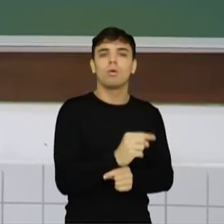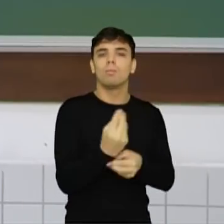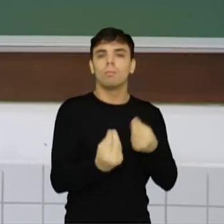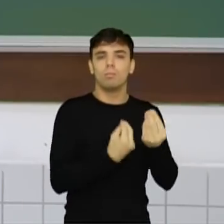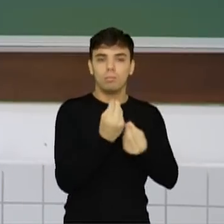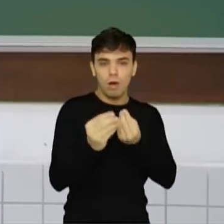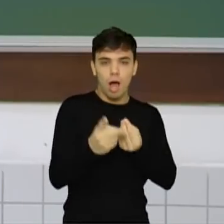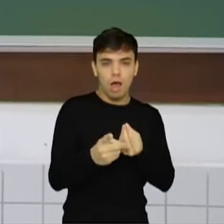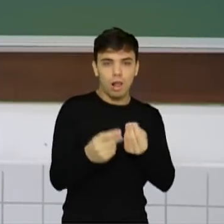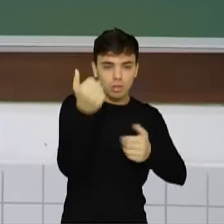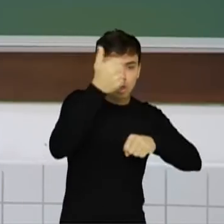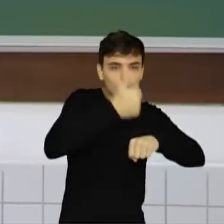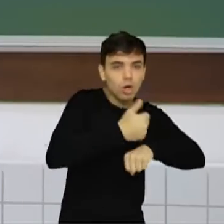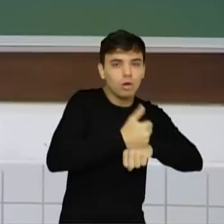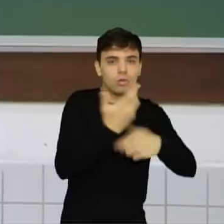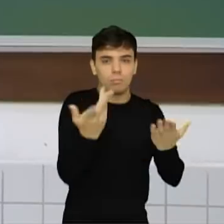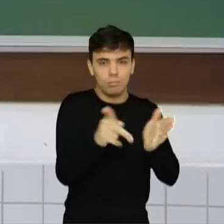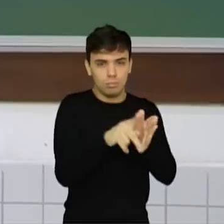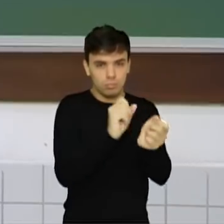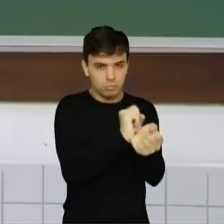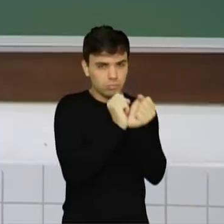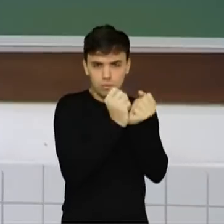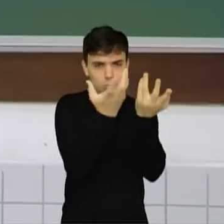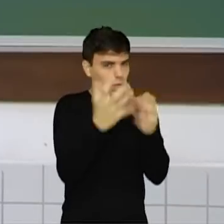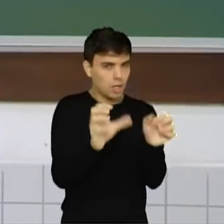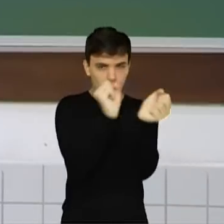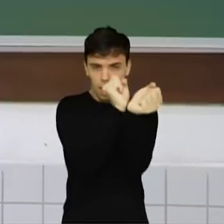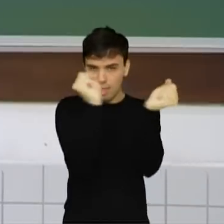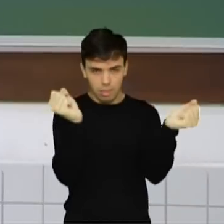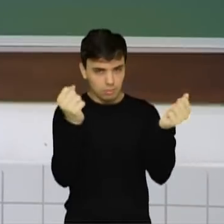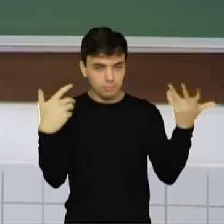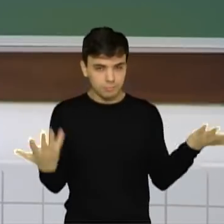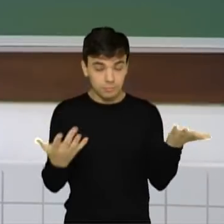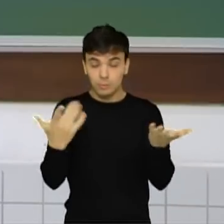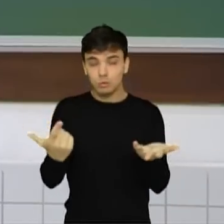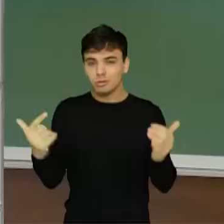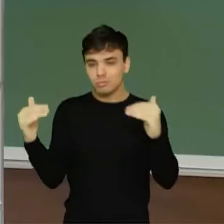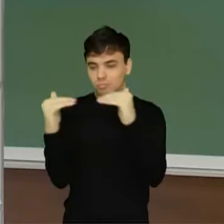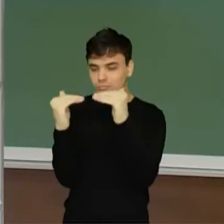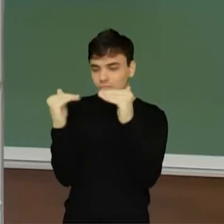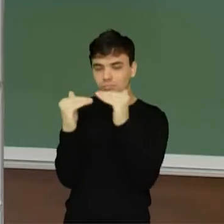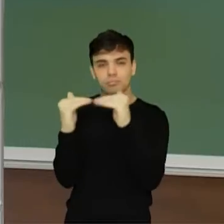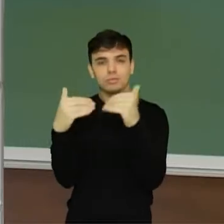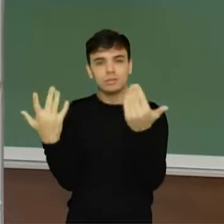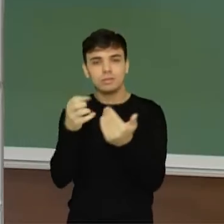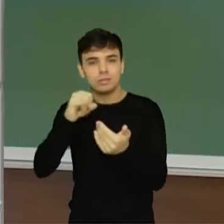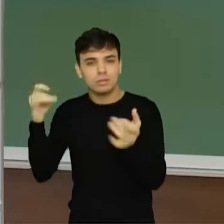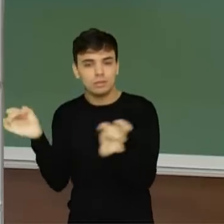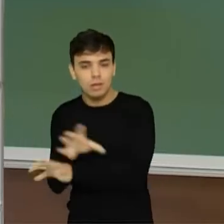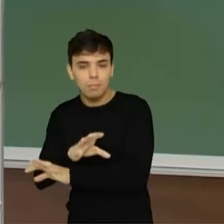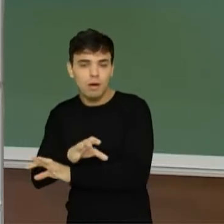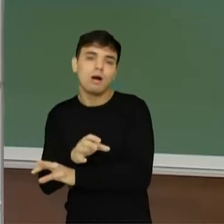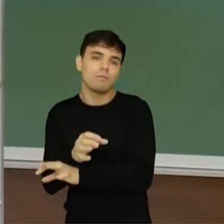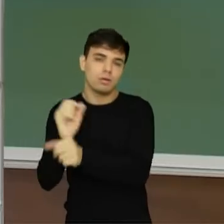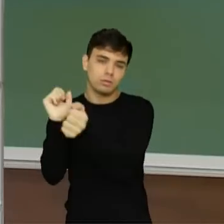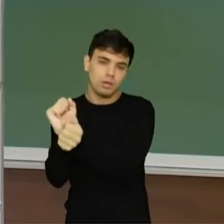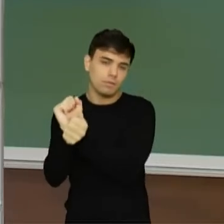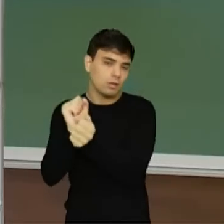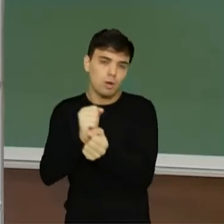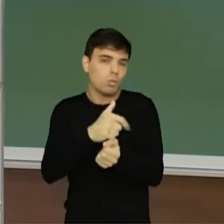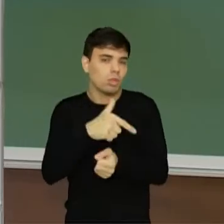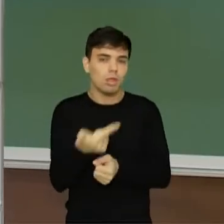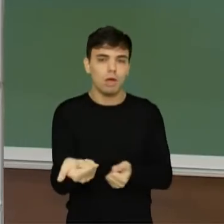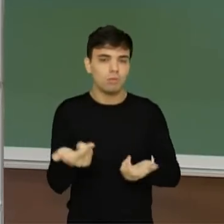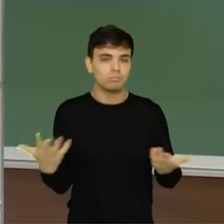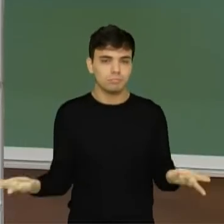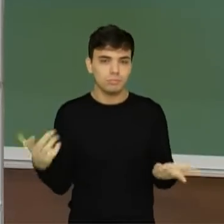falavam, não queriam abolir a escravidão. Então nisso aí não havia um consenso entre eles, se deveria acabar com a escravidão ou não nesse país